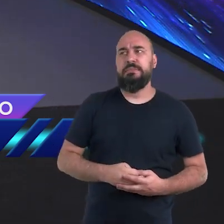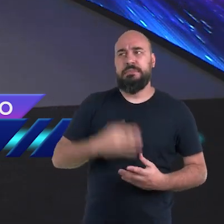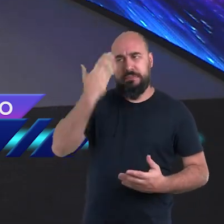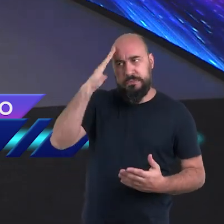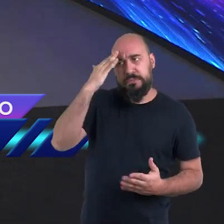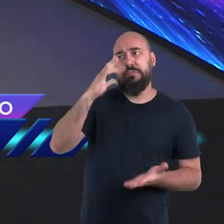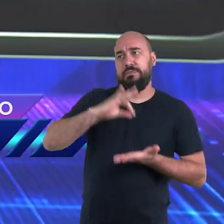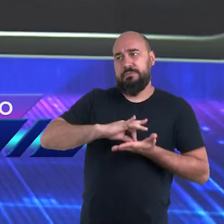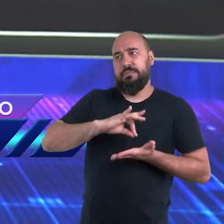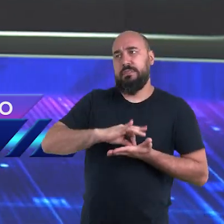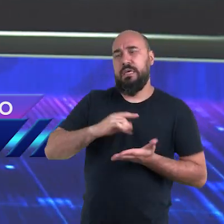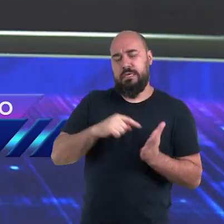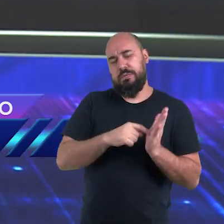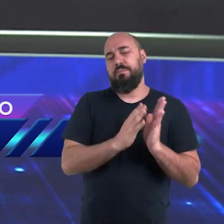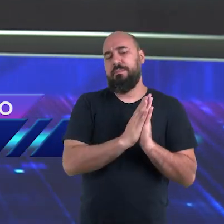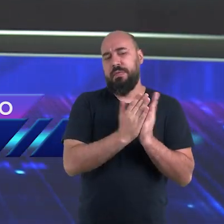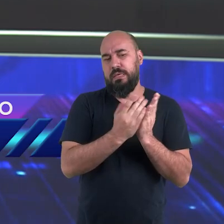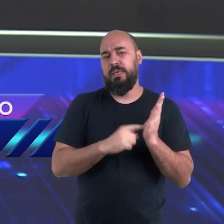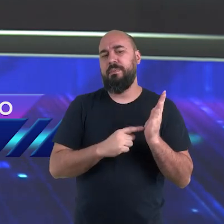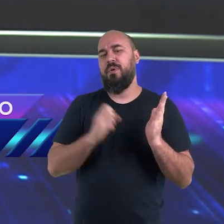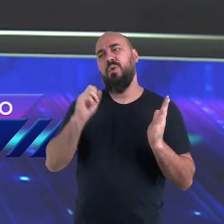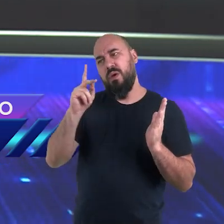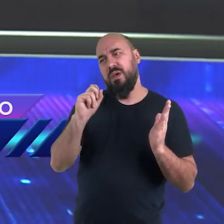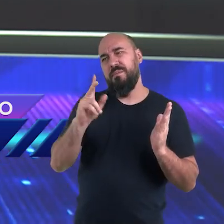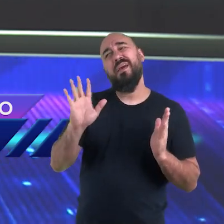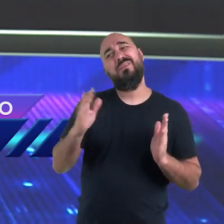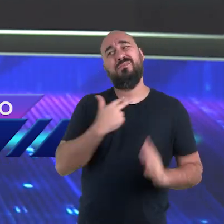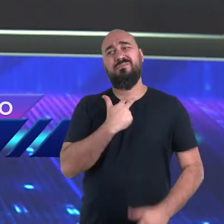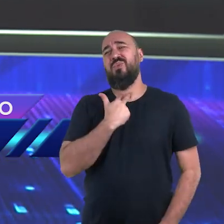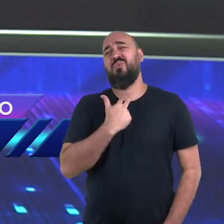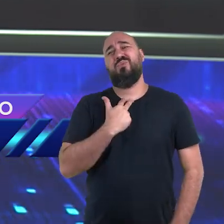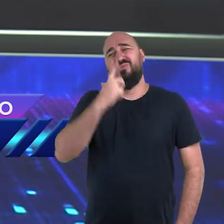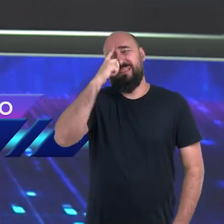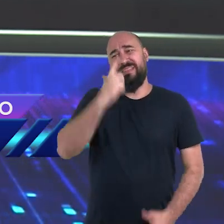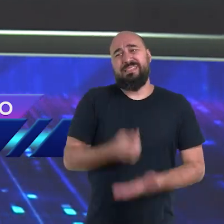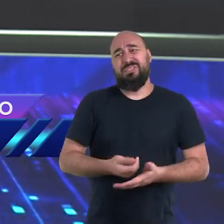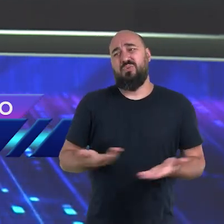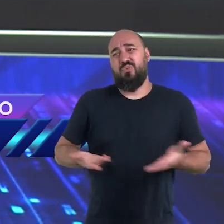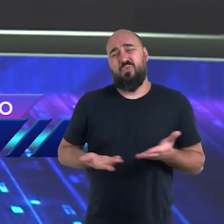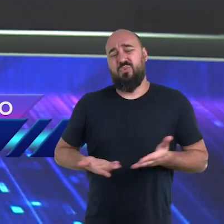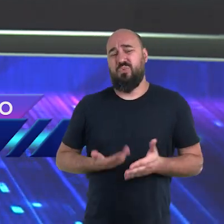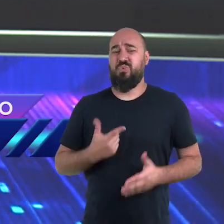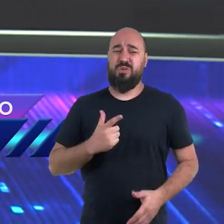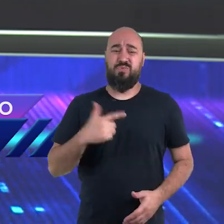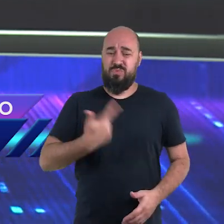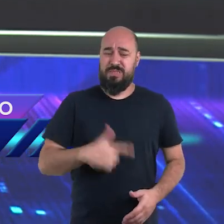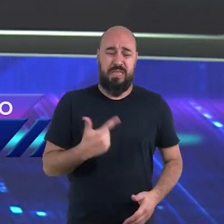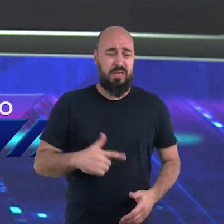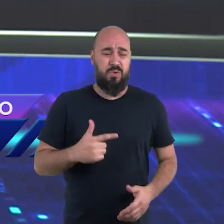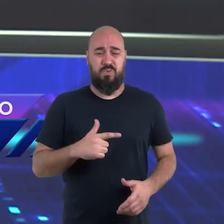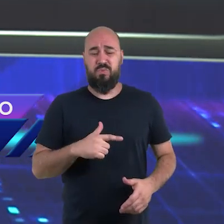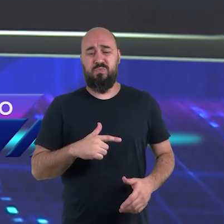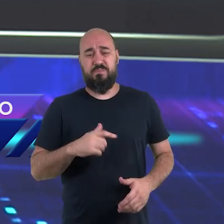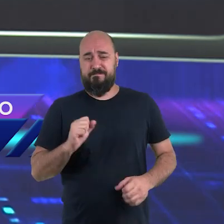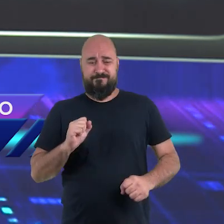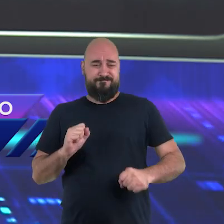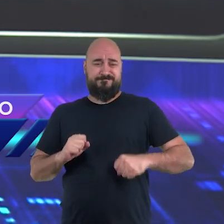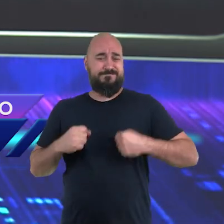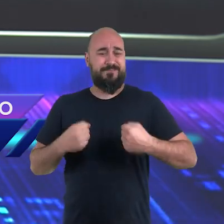entendi a verdade, já compreendi, mas eu não tenho condições de tomar uma decisão. Eu não tenho como dar esse passo de